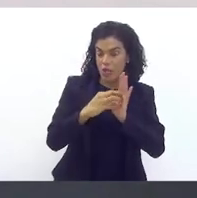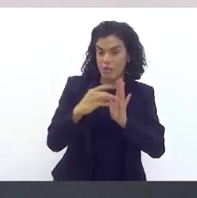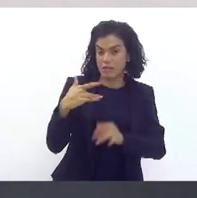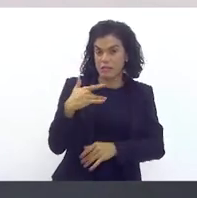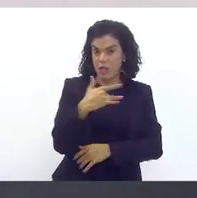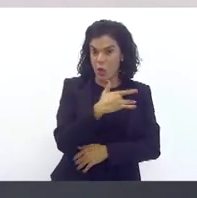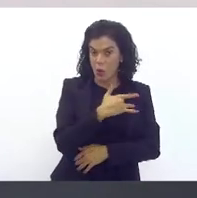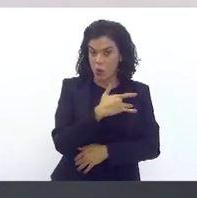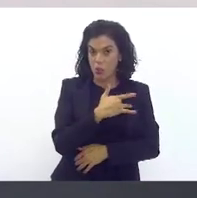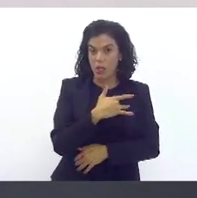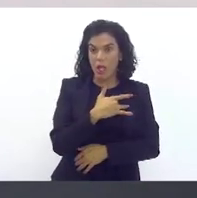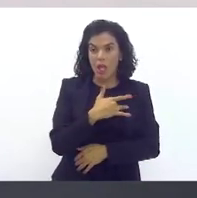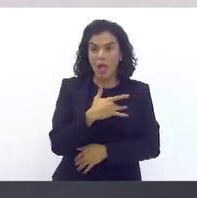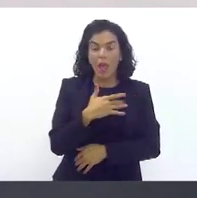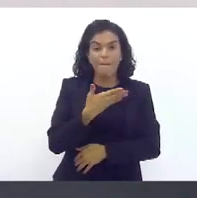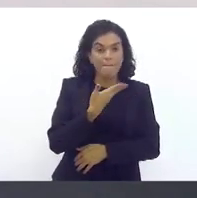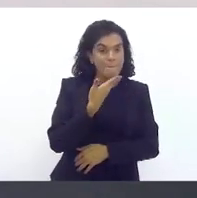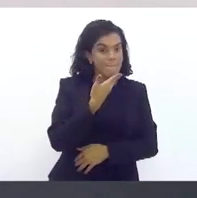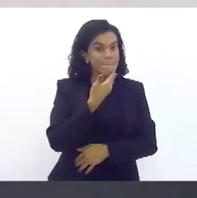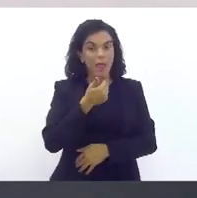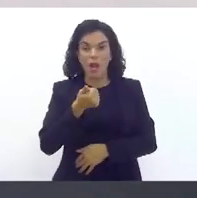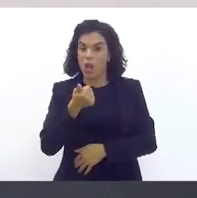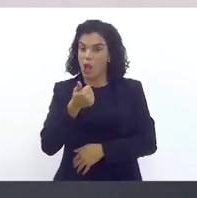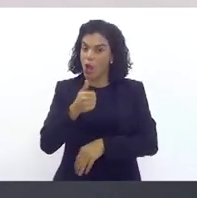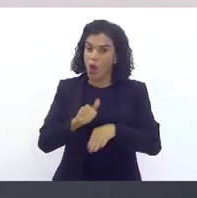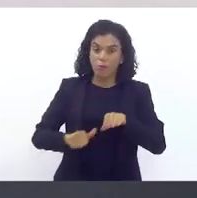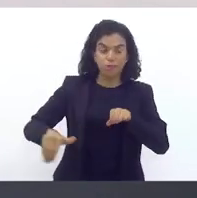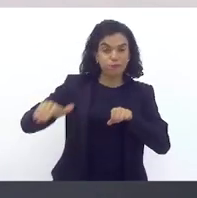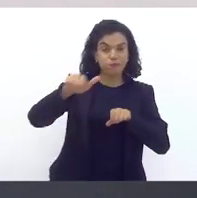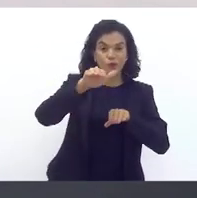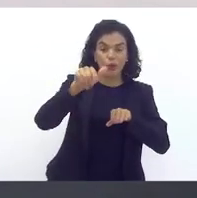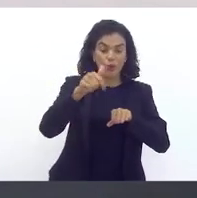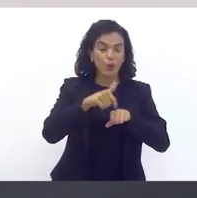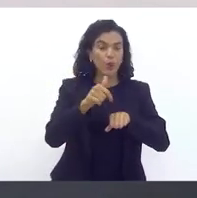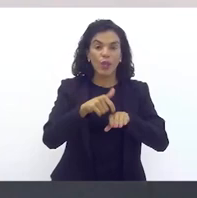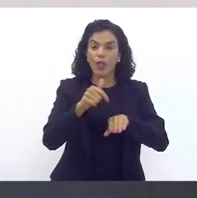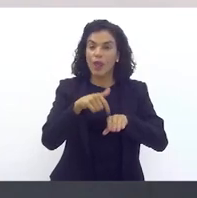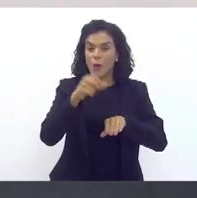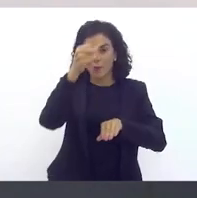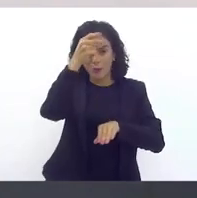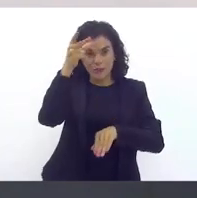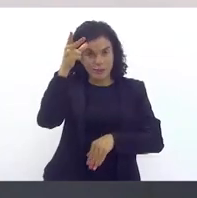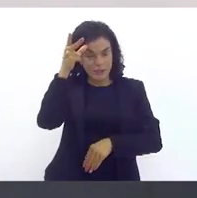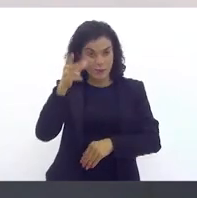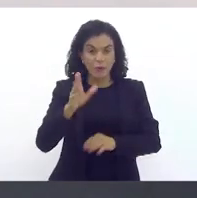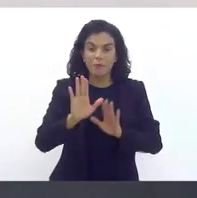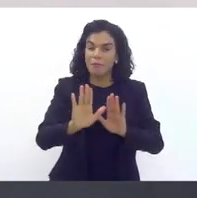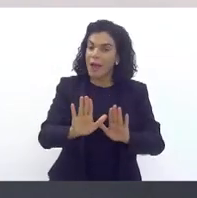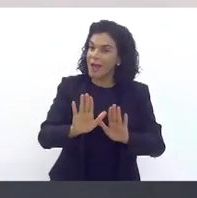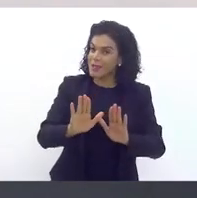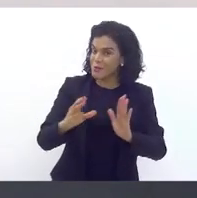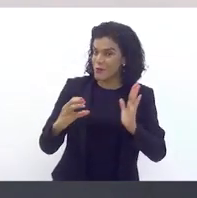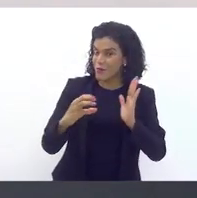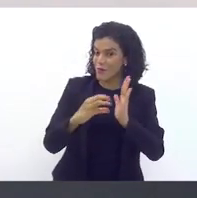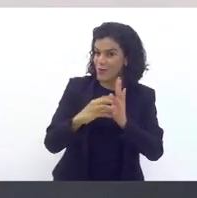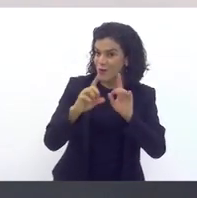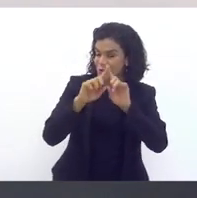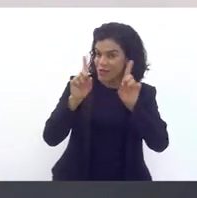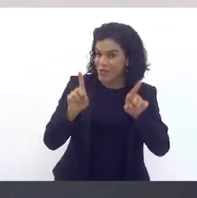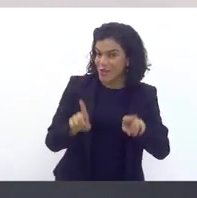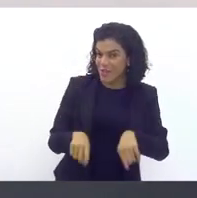Estado são melhores do que do município, da capital, mas vamos lembrar aqui que os servidores, para